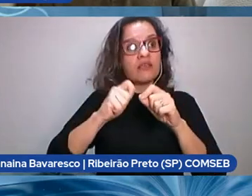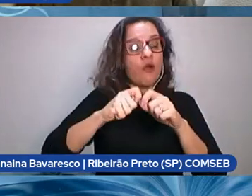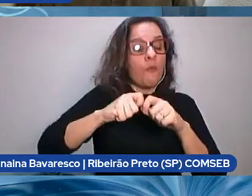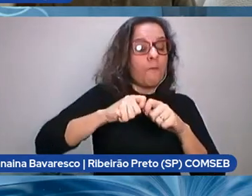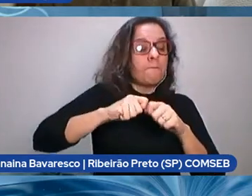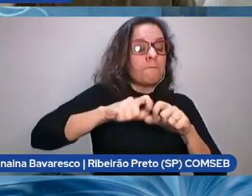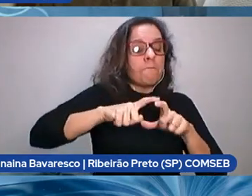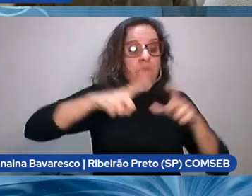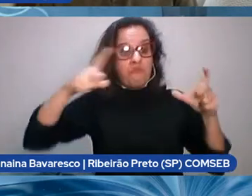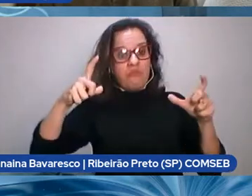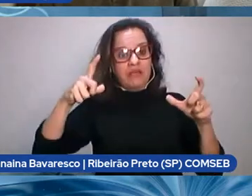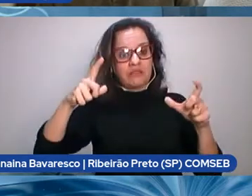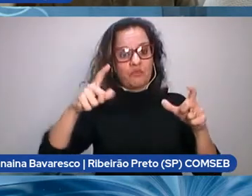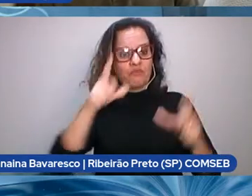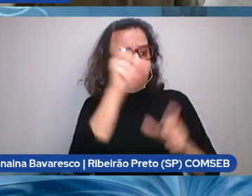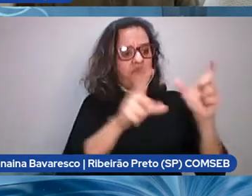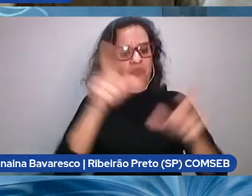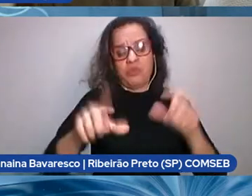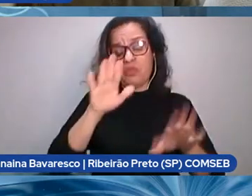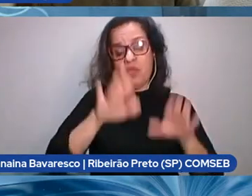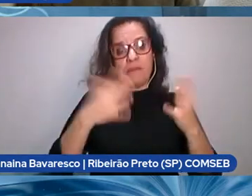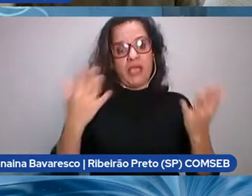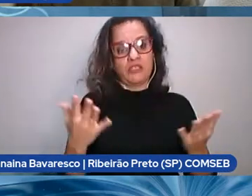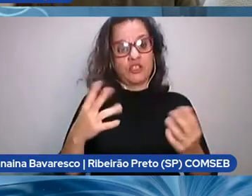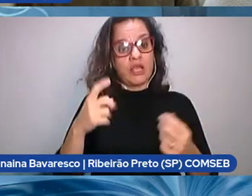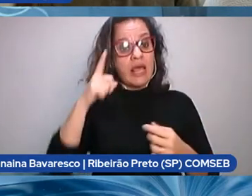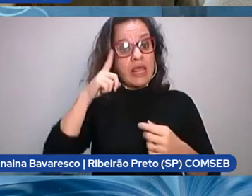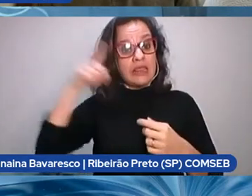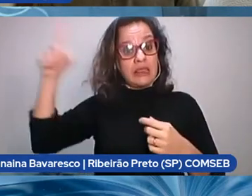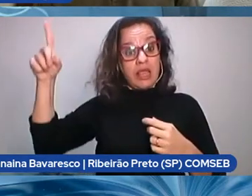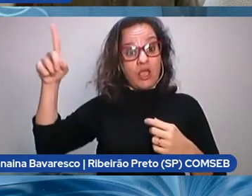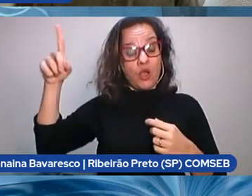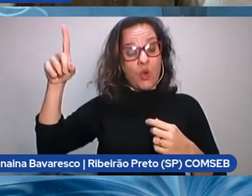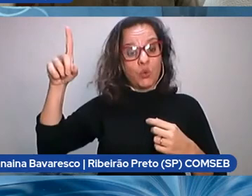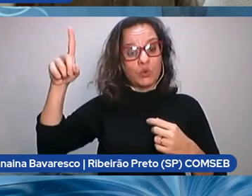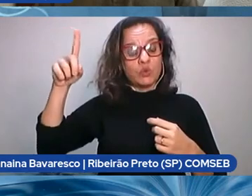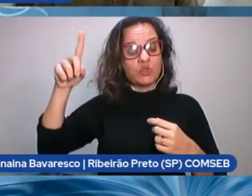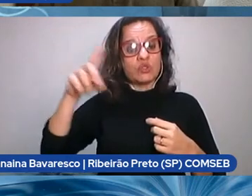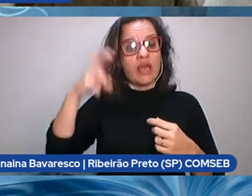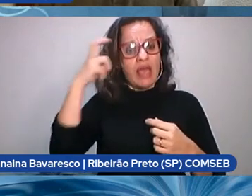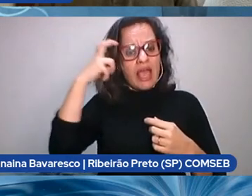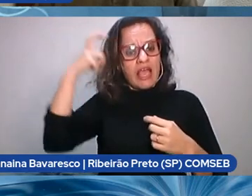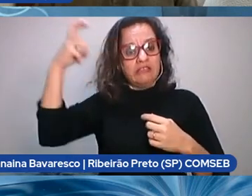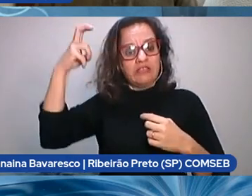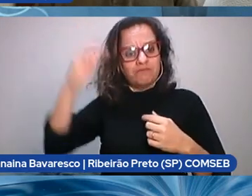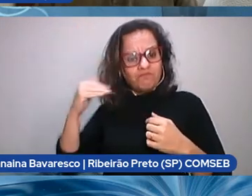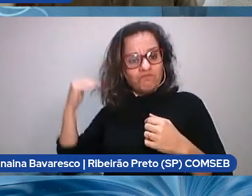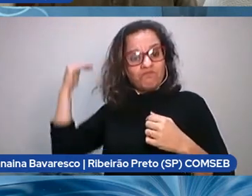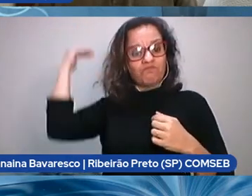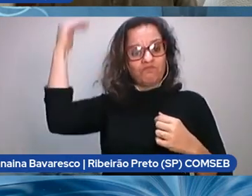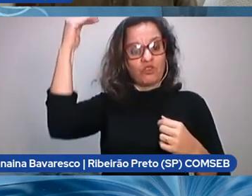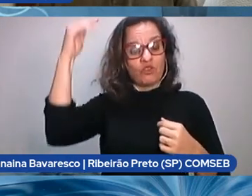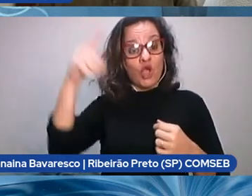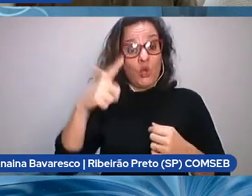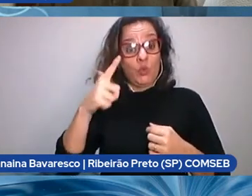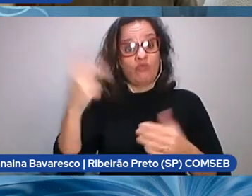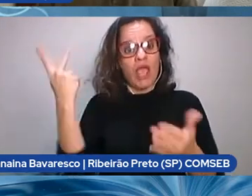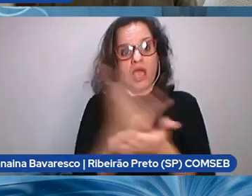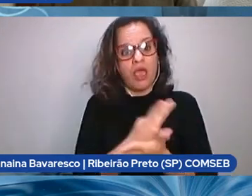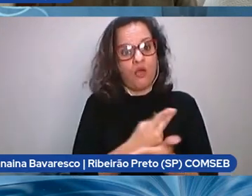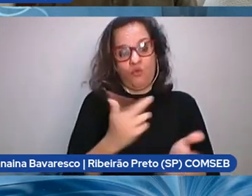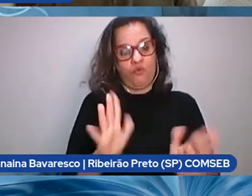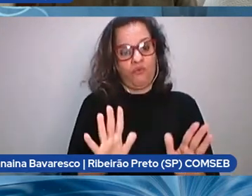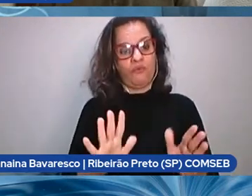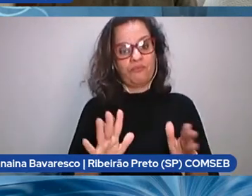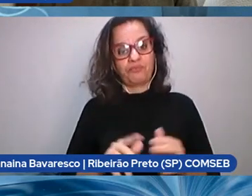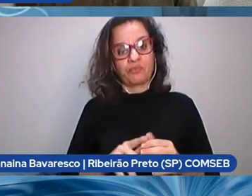para pessoa. Então, Deus é inteligência suprema significa que não comete erros, porque se uma inteligência